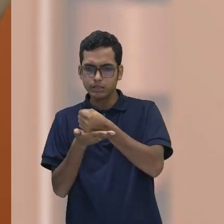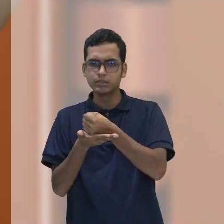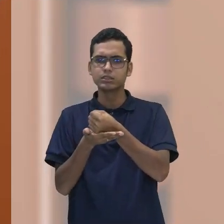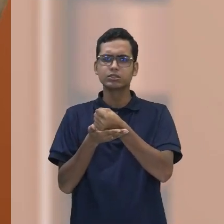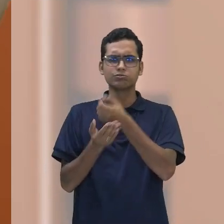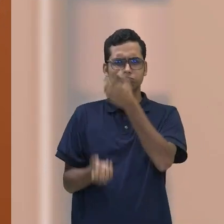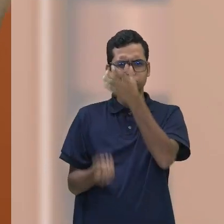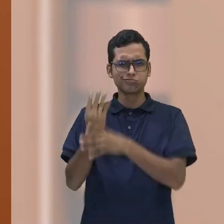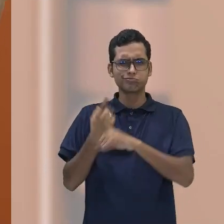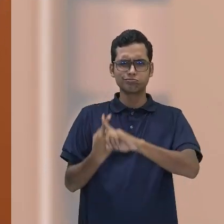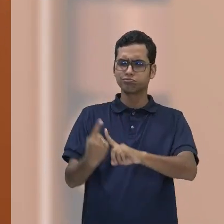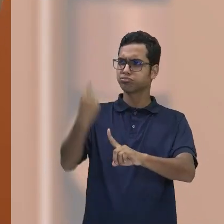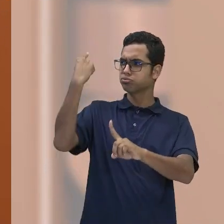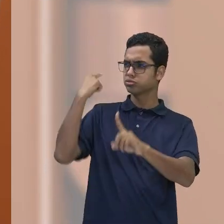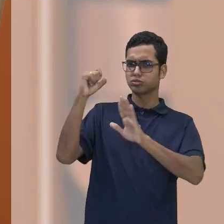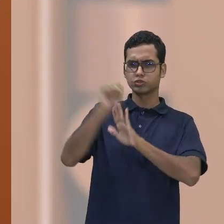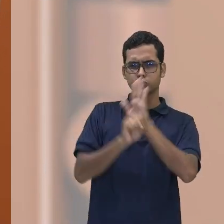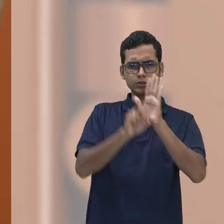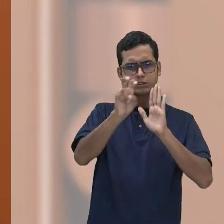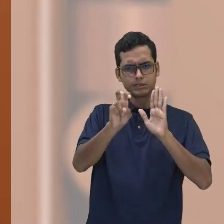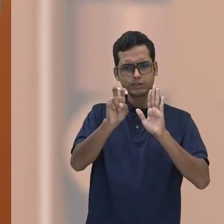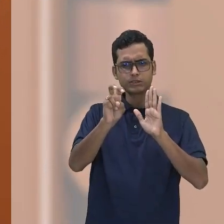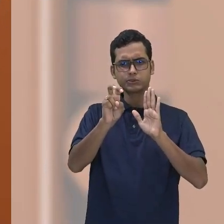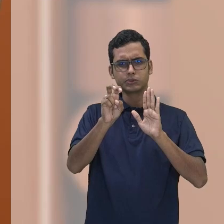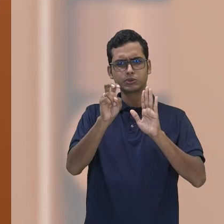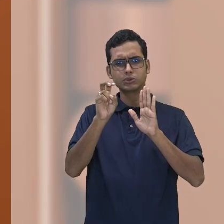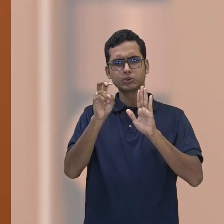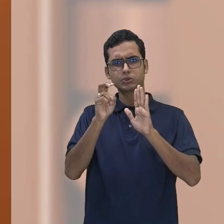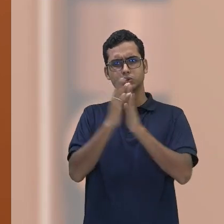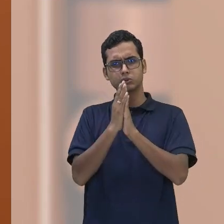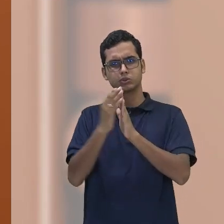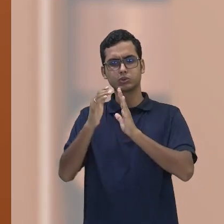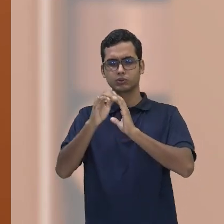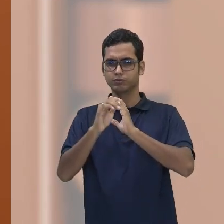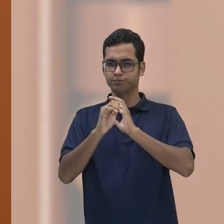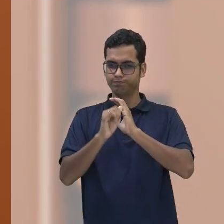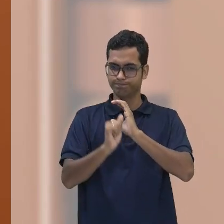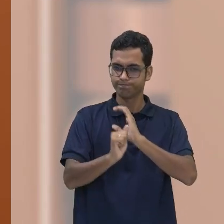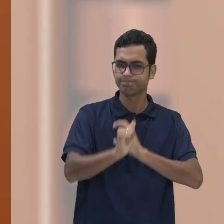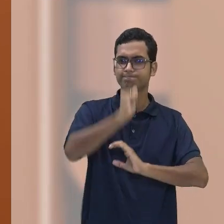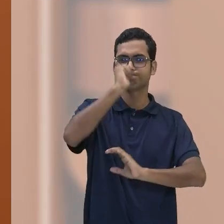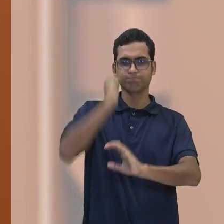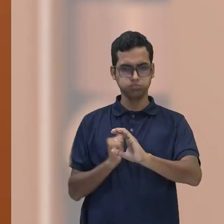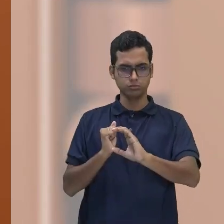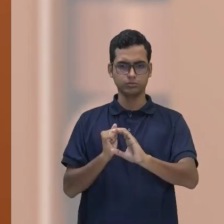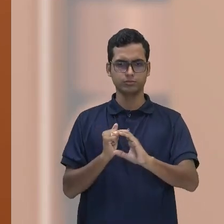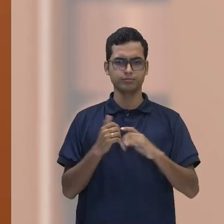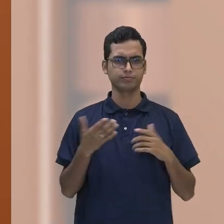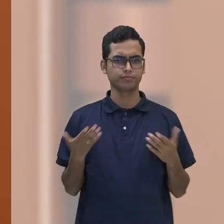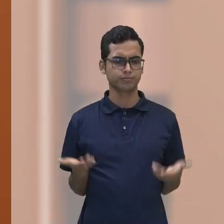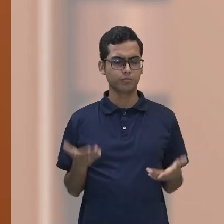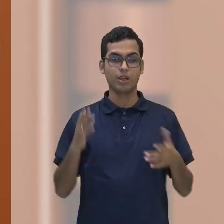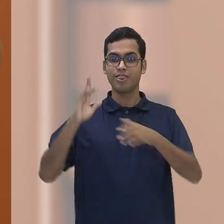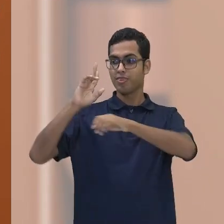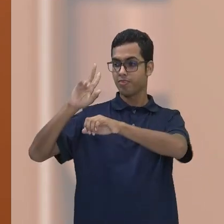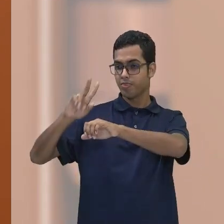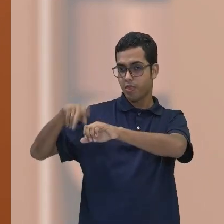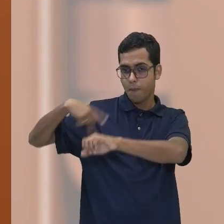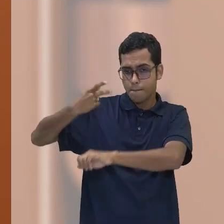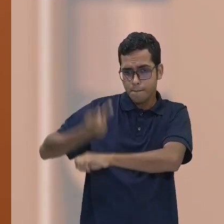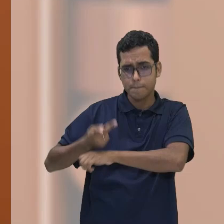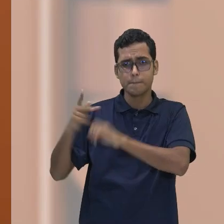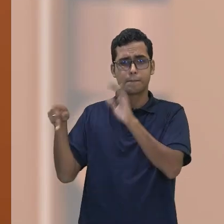construída desde o século V antes de Cristo. E depois,